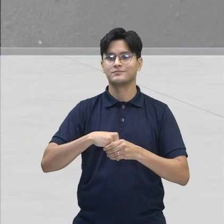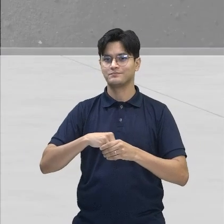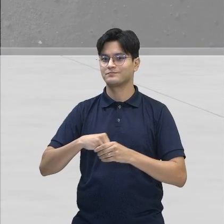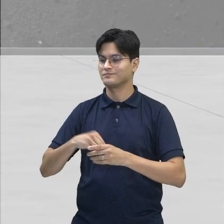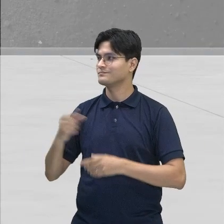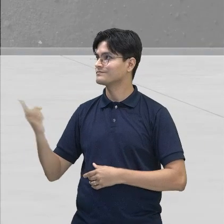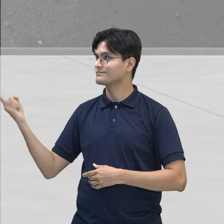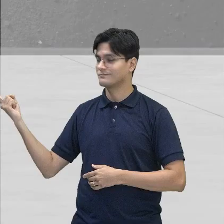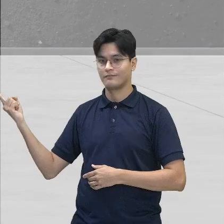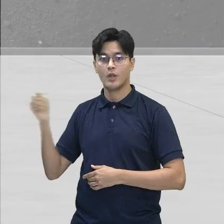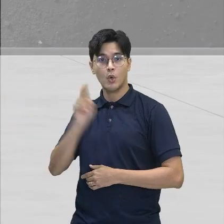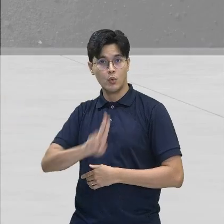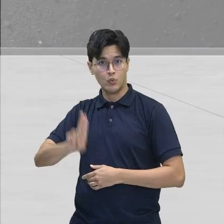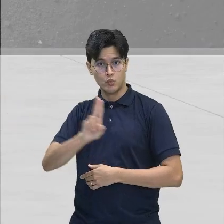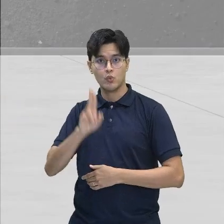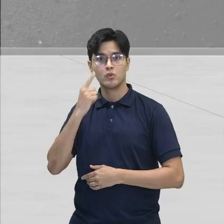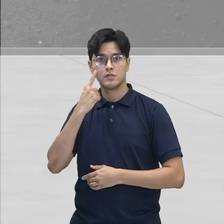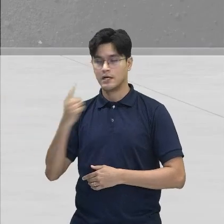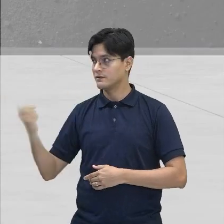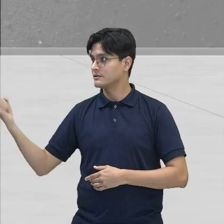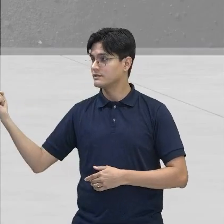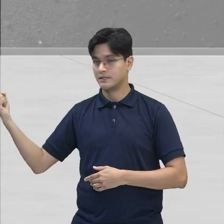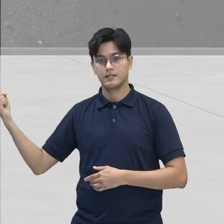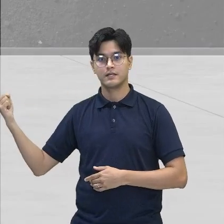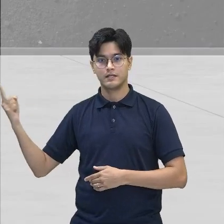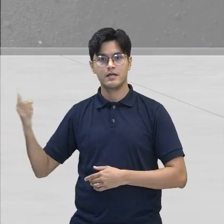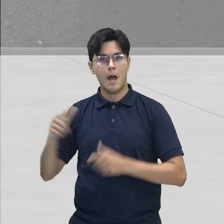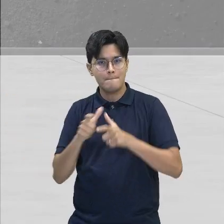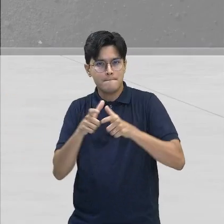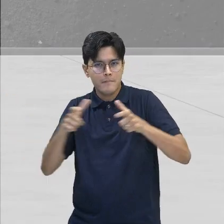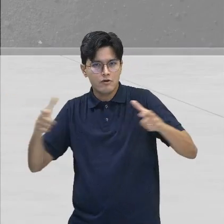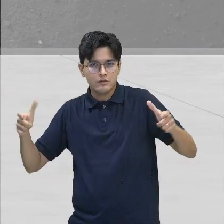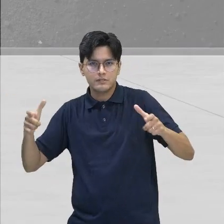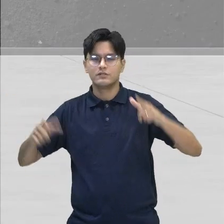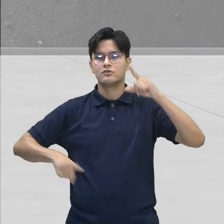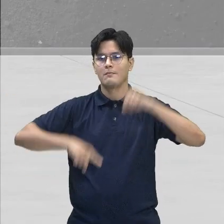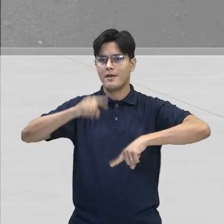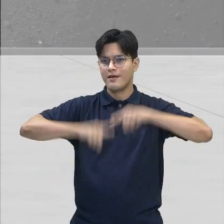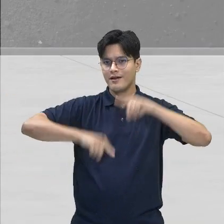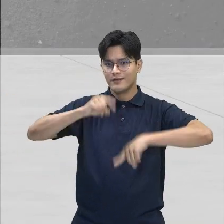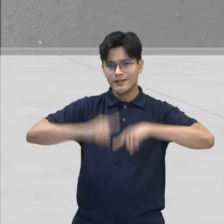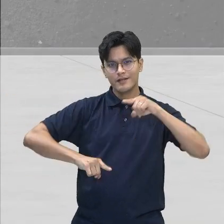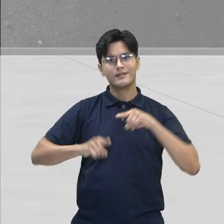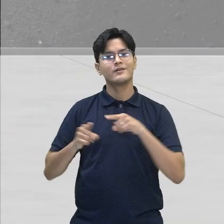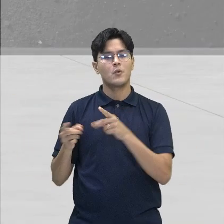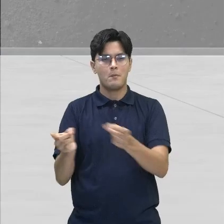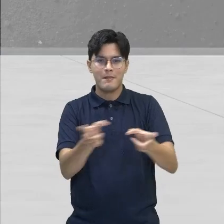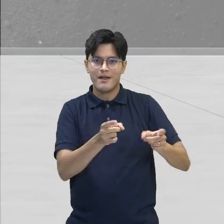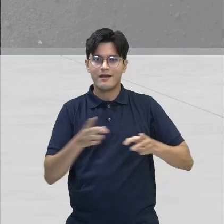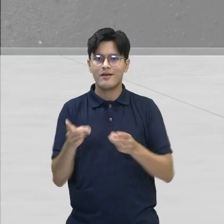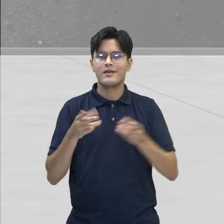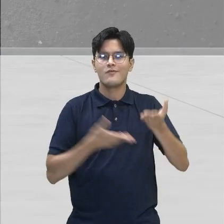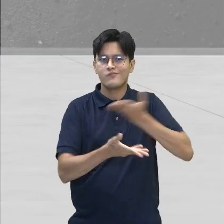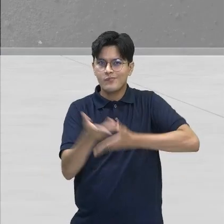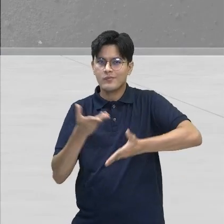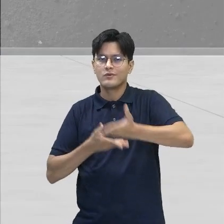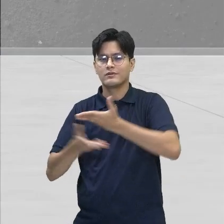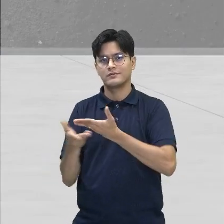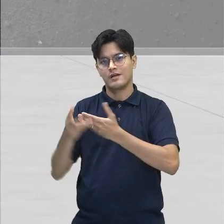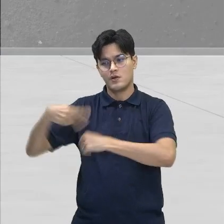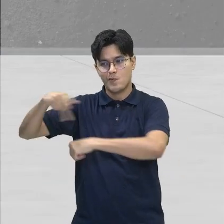que circula a maior parte das mercadorias das trocas comerciais, por assim dizer,